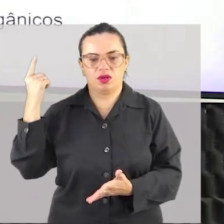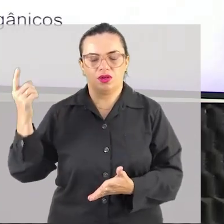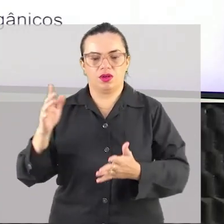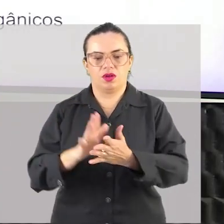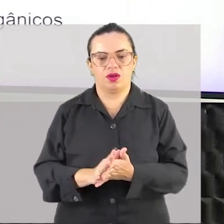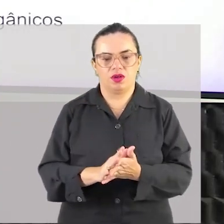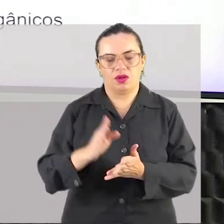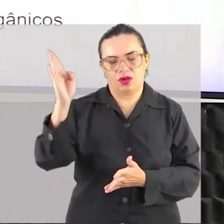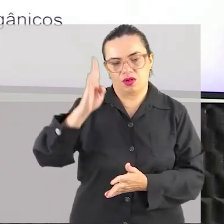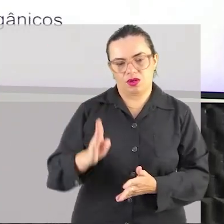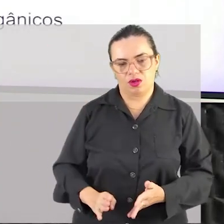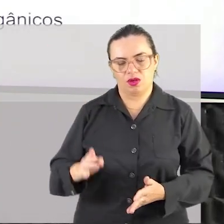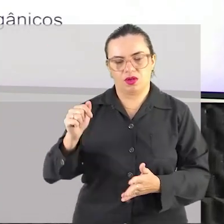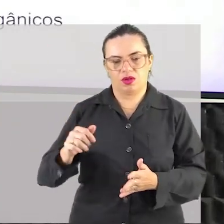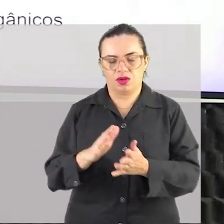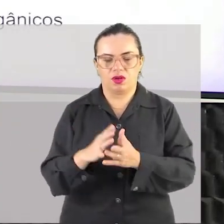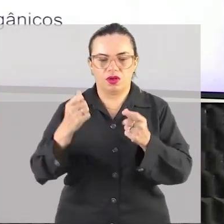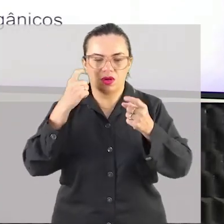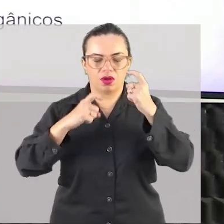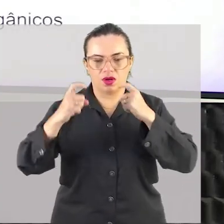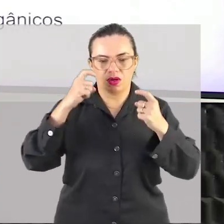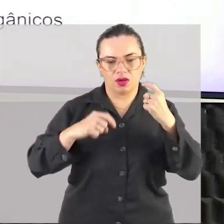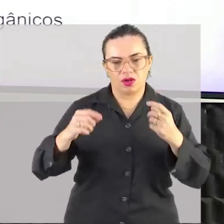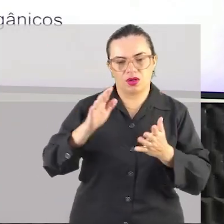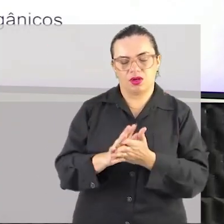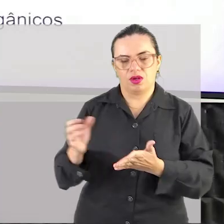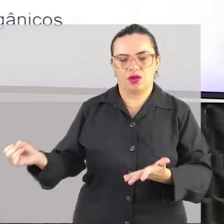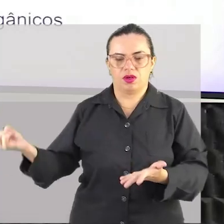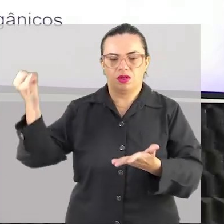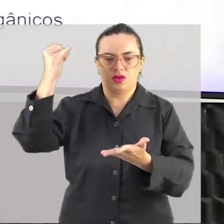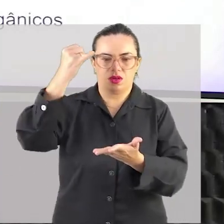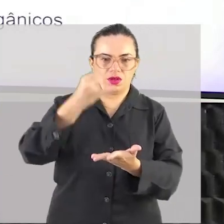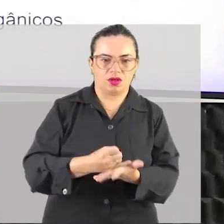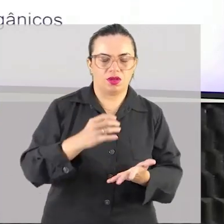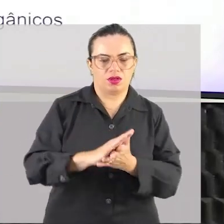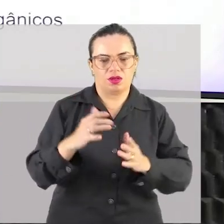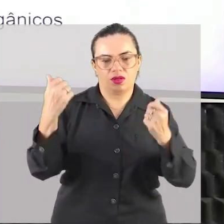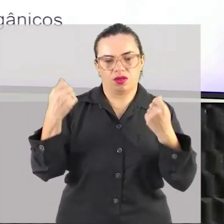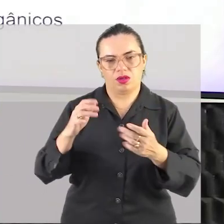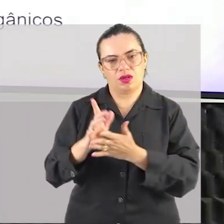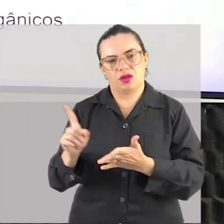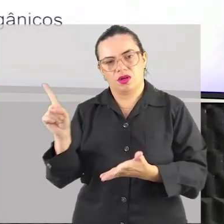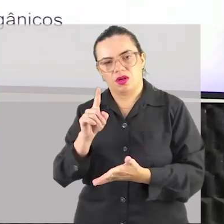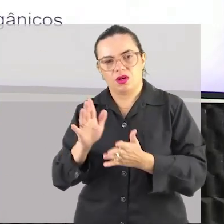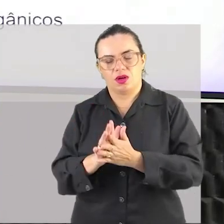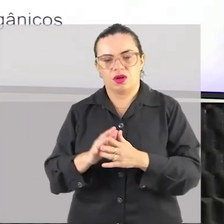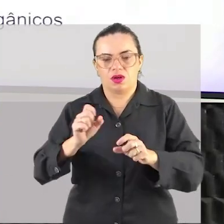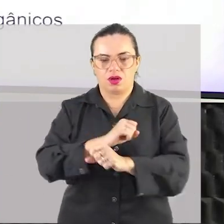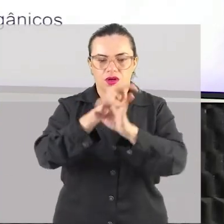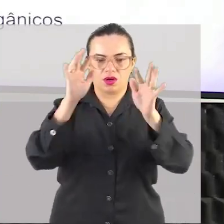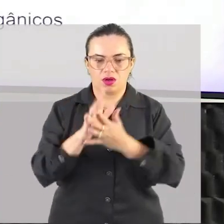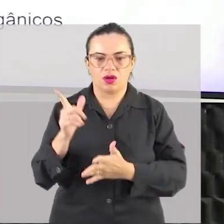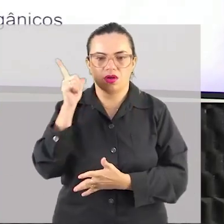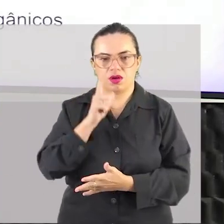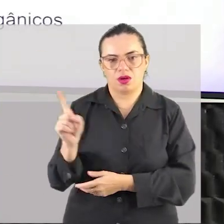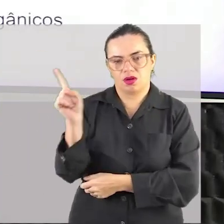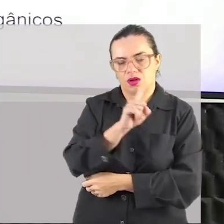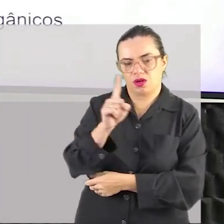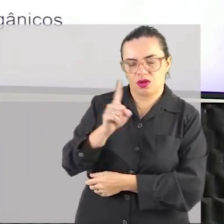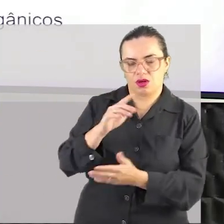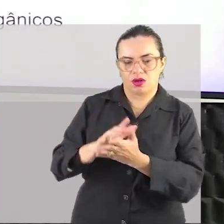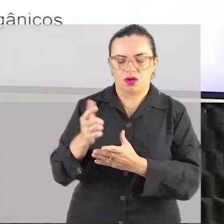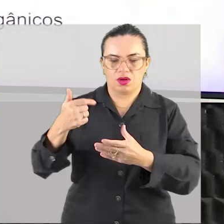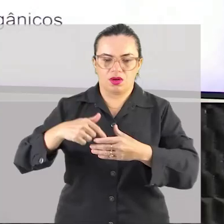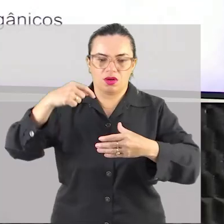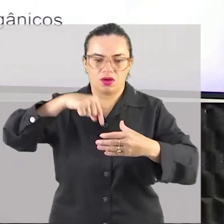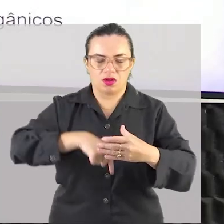porque tinha que importar para poder nutrir a cadeia produtiva. E, evidentemente, não conseguiria importar todo o petróleo